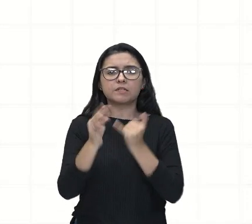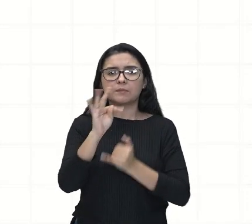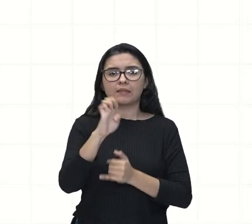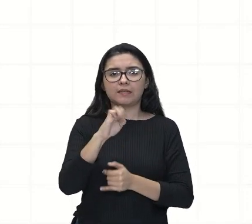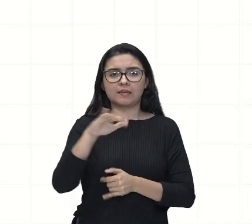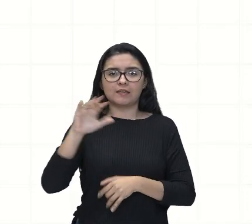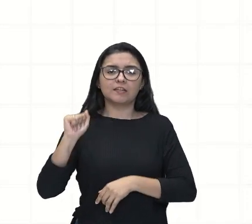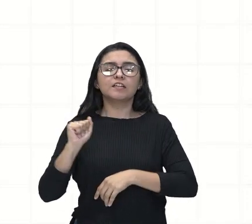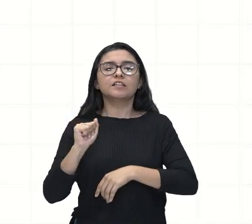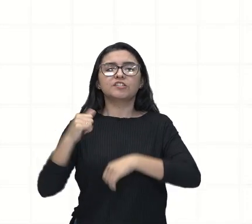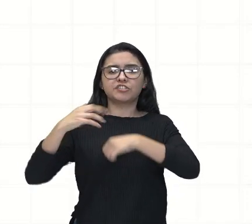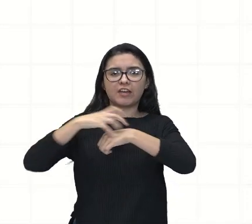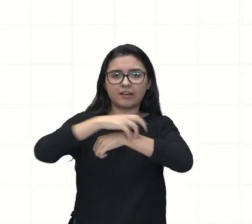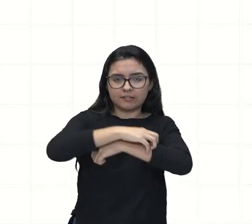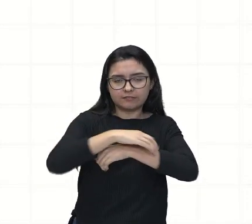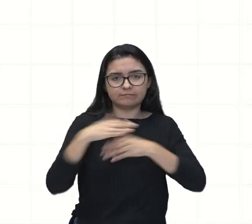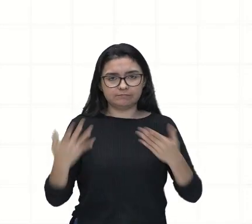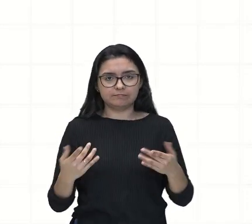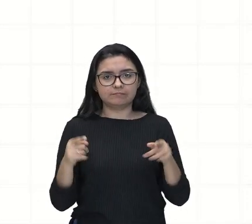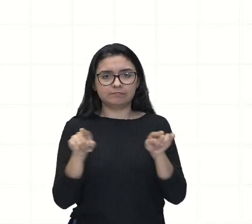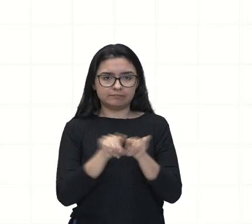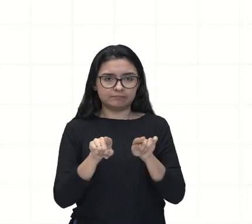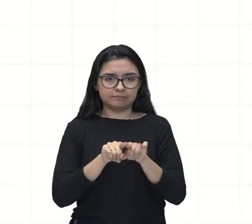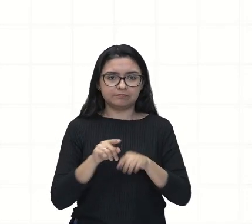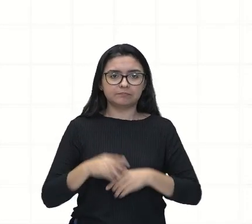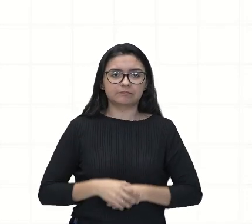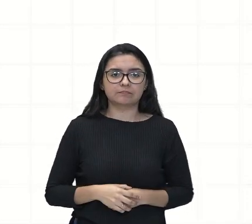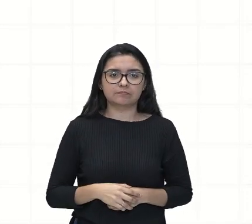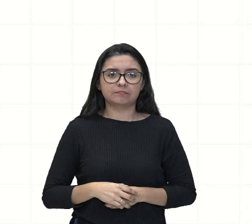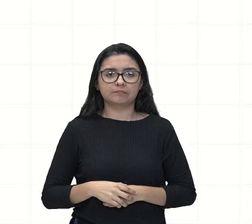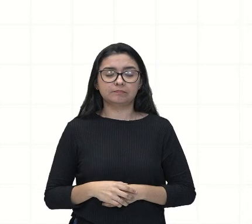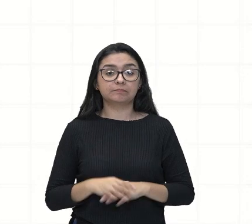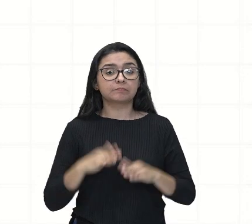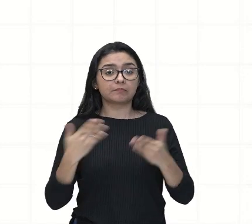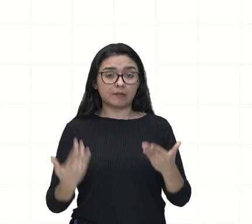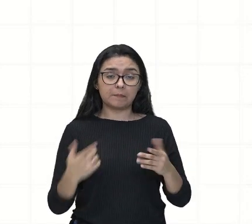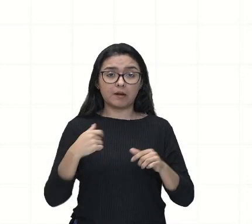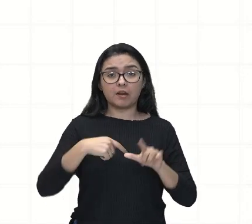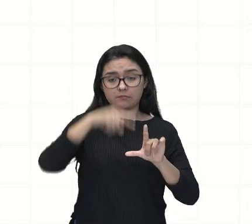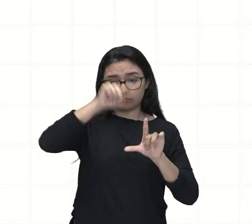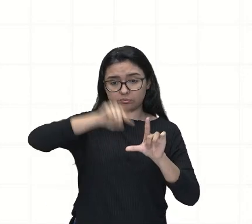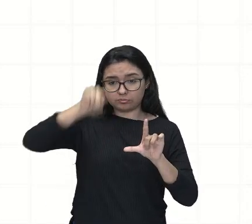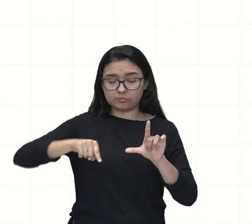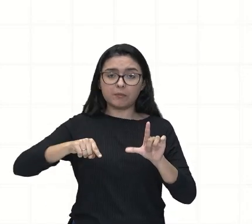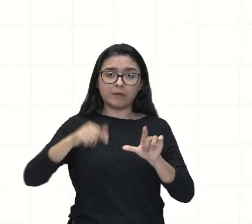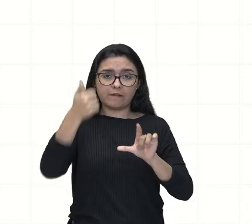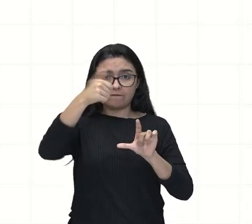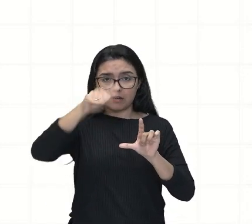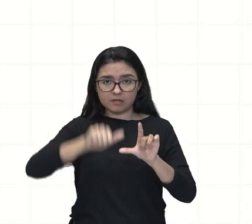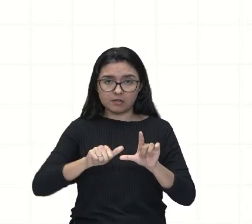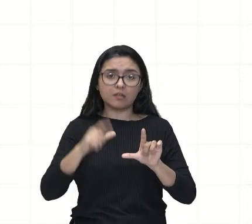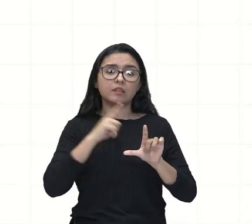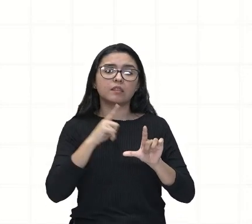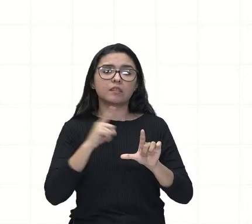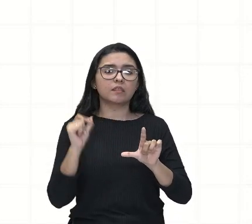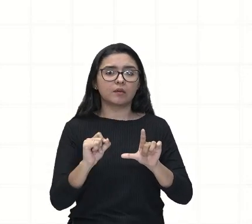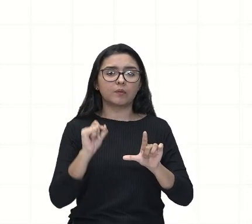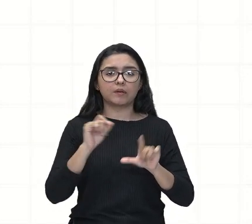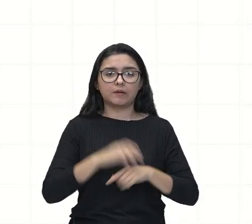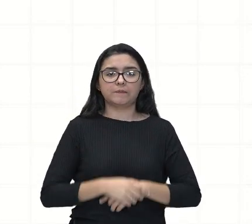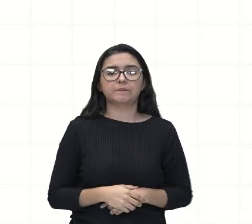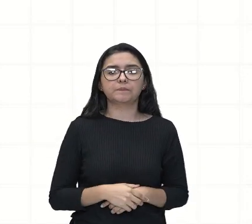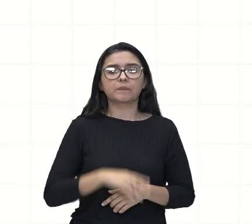ou uma tela de radar. Para cada variável a ser analisada, deve existir um eixo